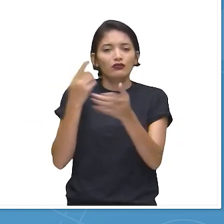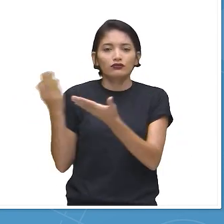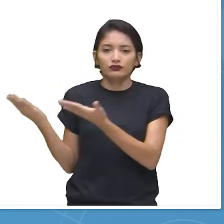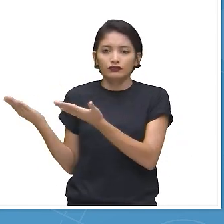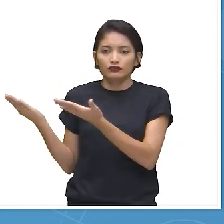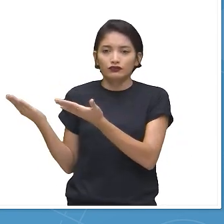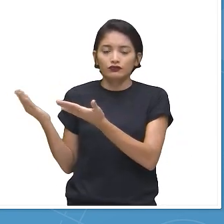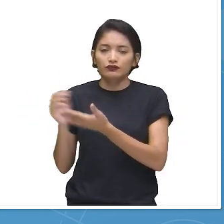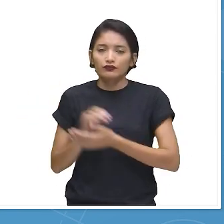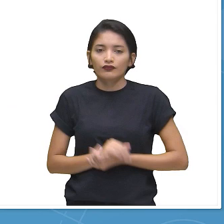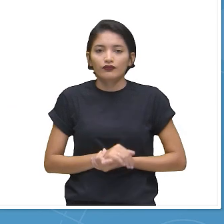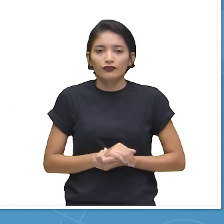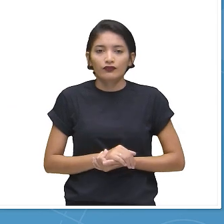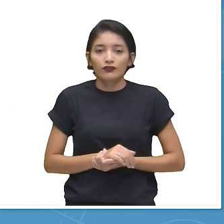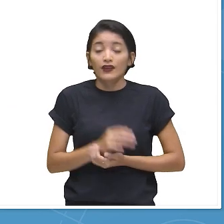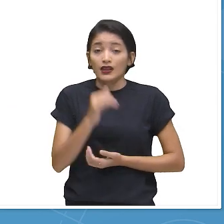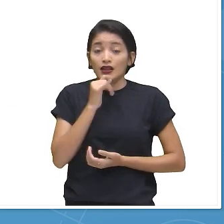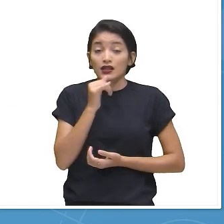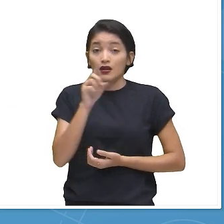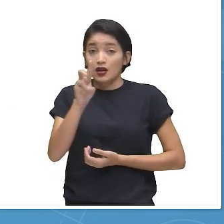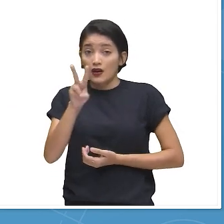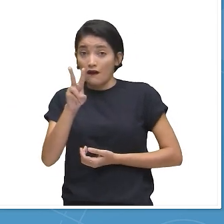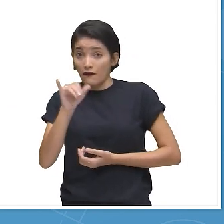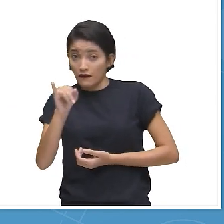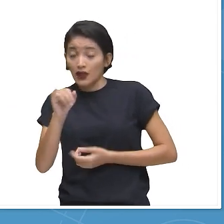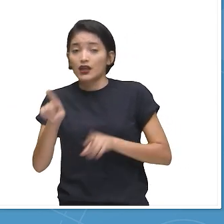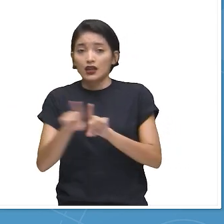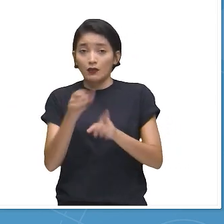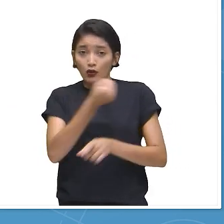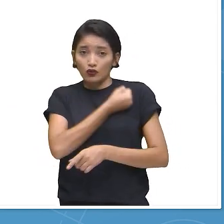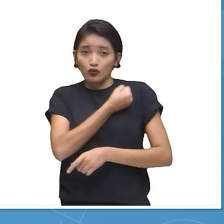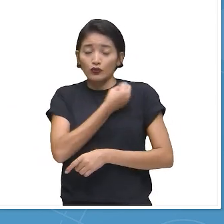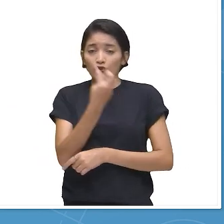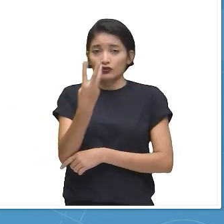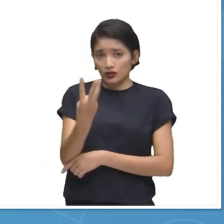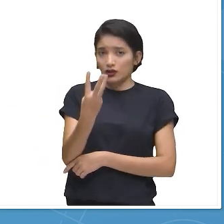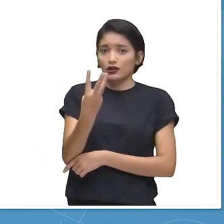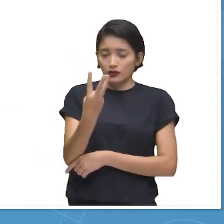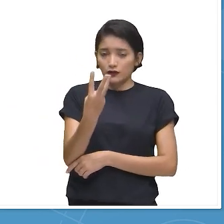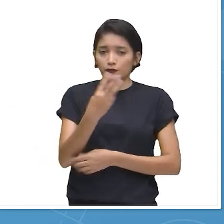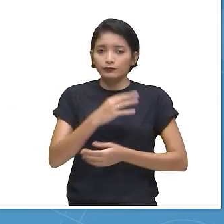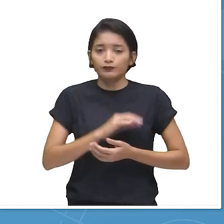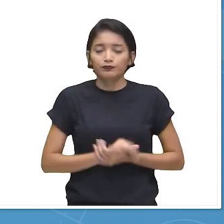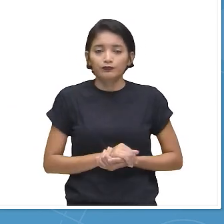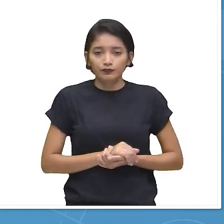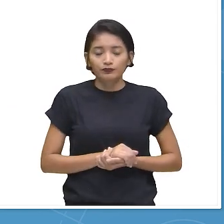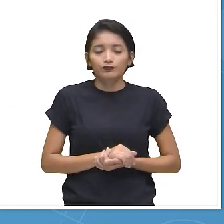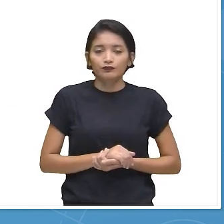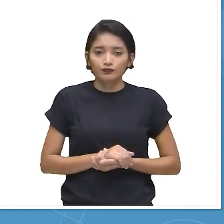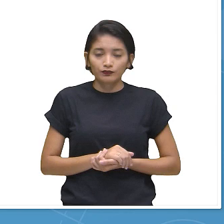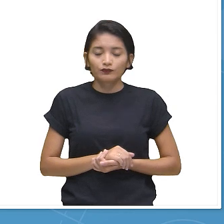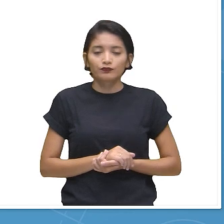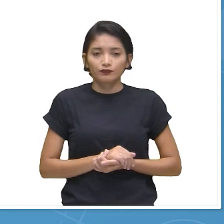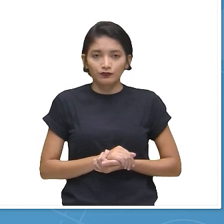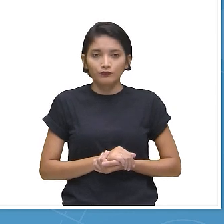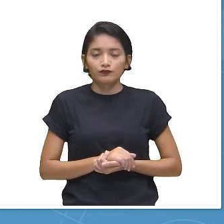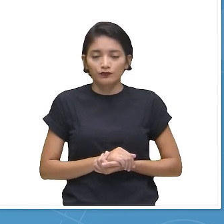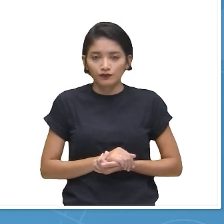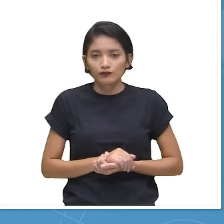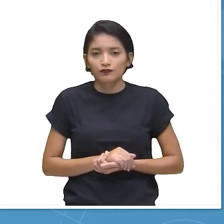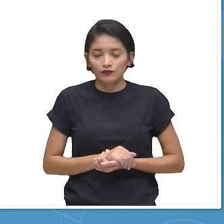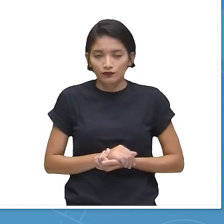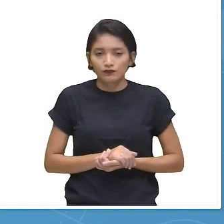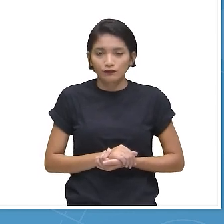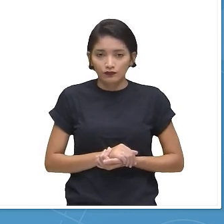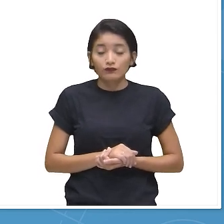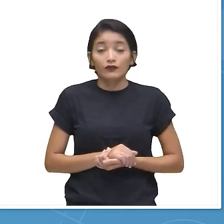Vi, 3, o numeral 3, a forma verbal do verbo ver, né? Vi e o numeral 3.